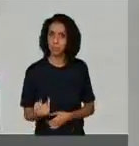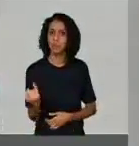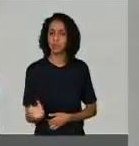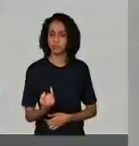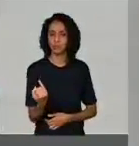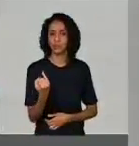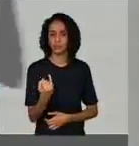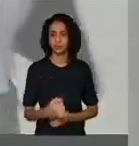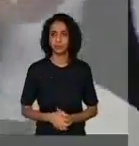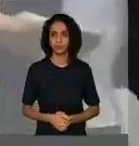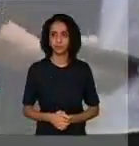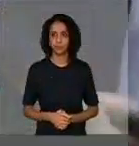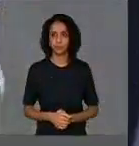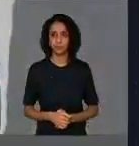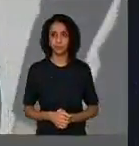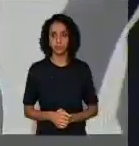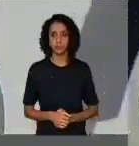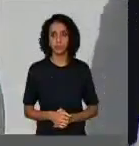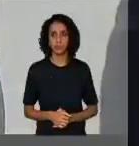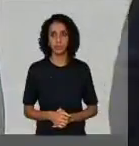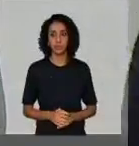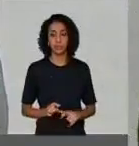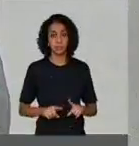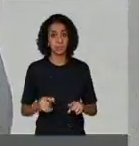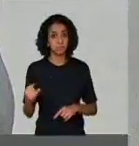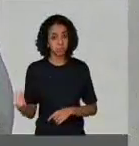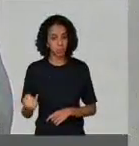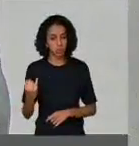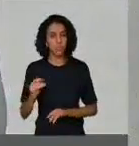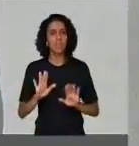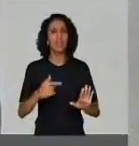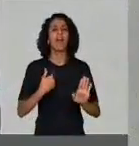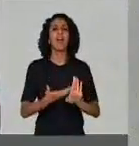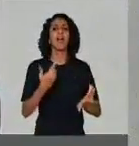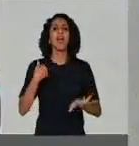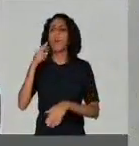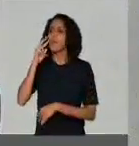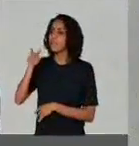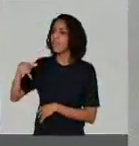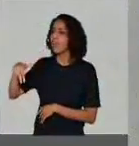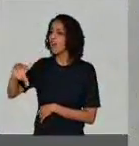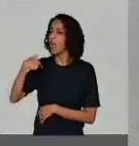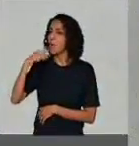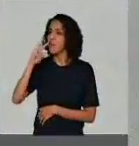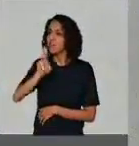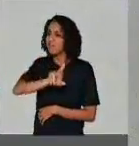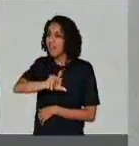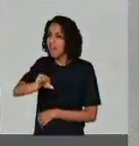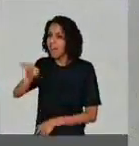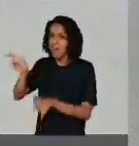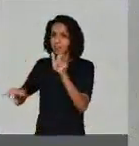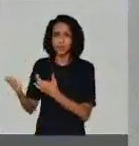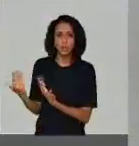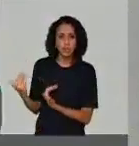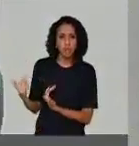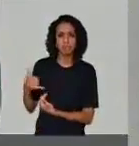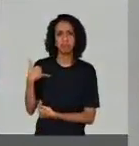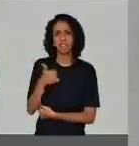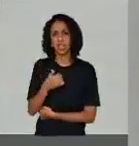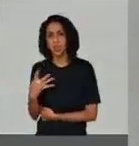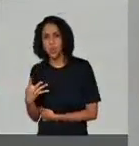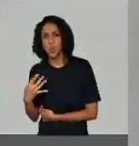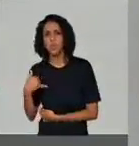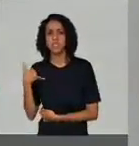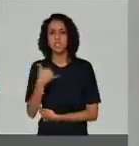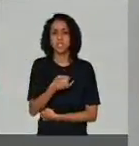recentemente, mas é importante dizer, eu passei nos corredores, vi um bando de garotos ali de talvez 14, 15,